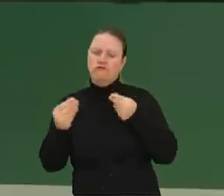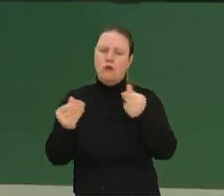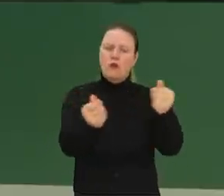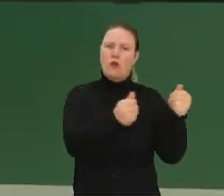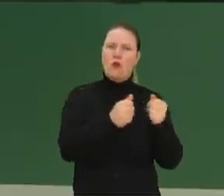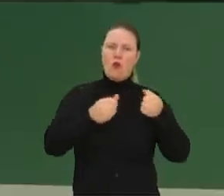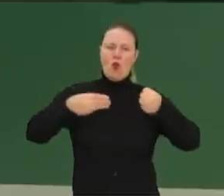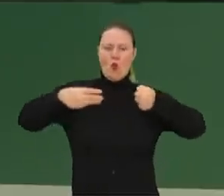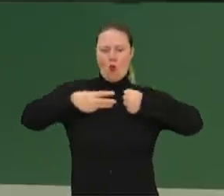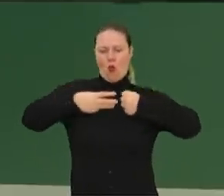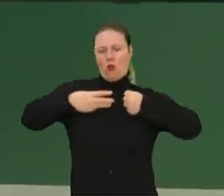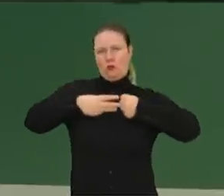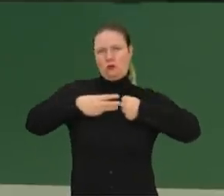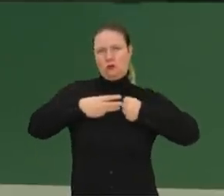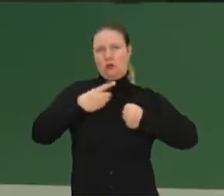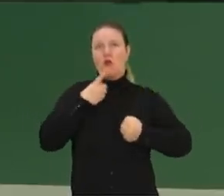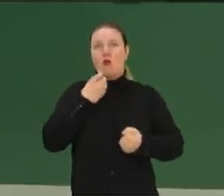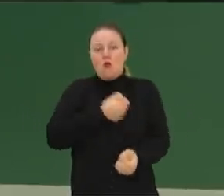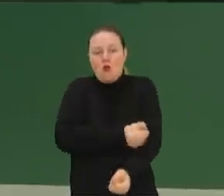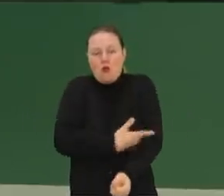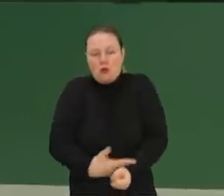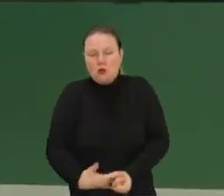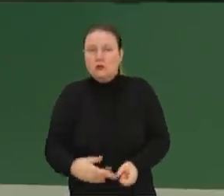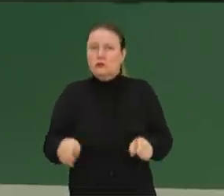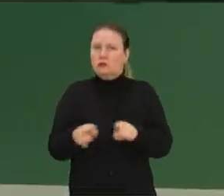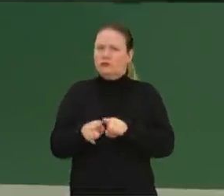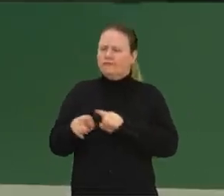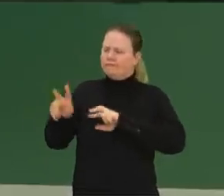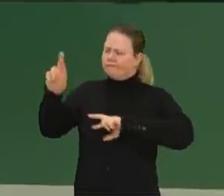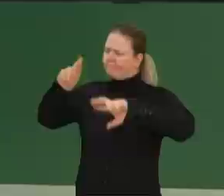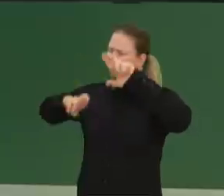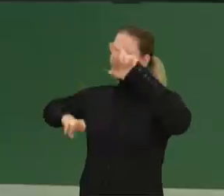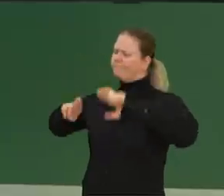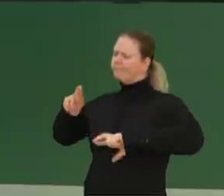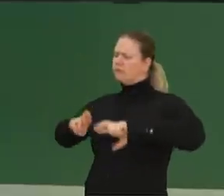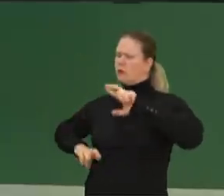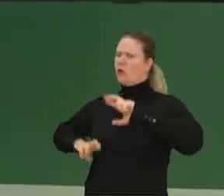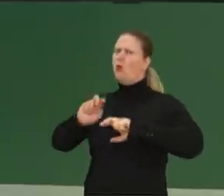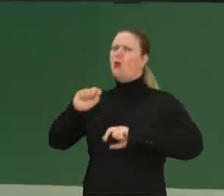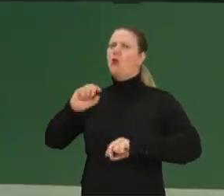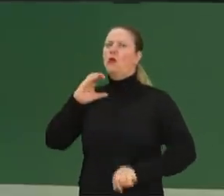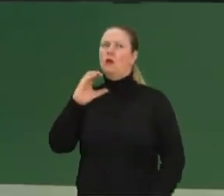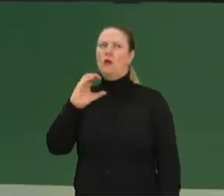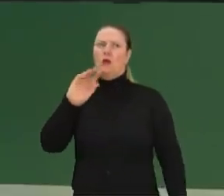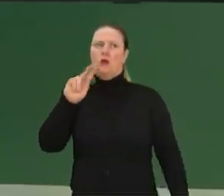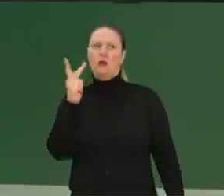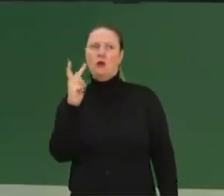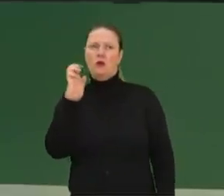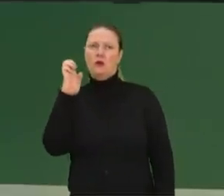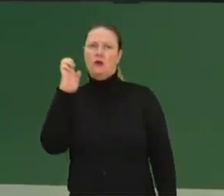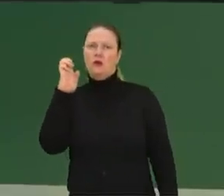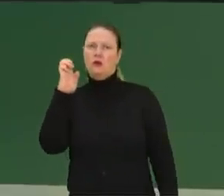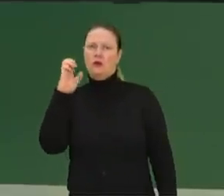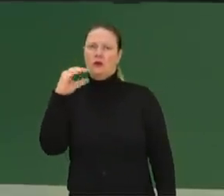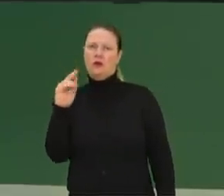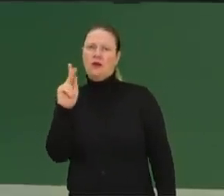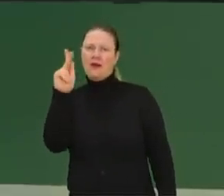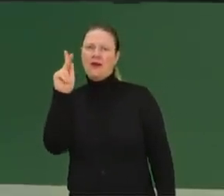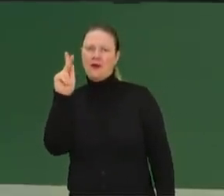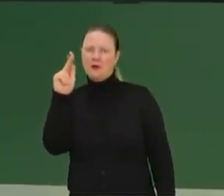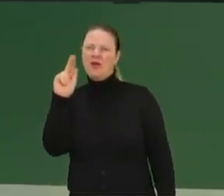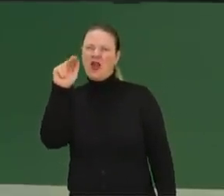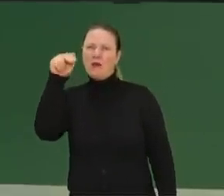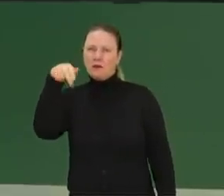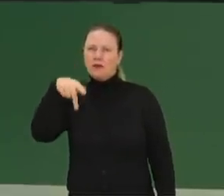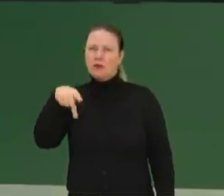sanguíneas. Além disso, ele é um check-up também. O que é um check-up de rotina? É um exame, né, que a pessoa pode ter uma